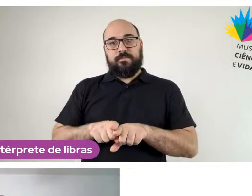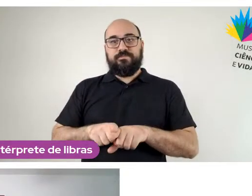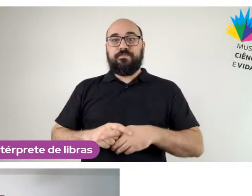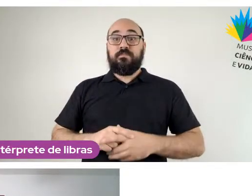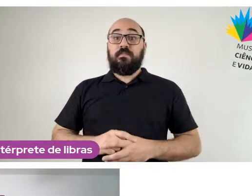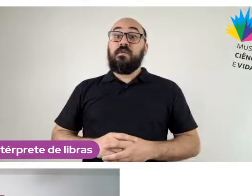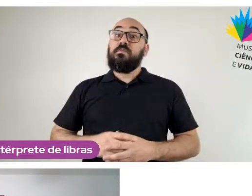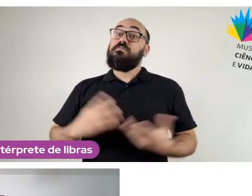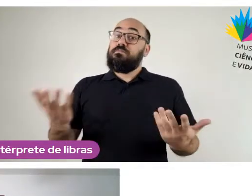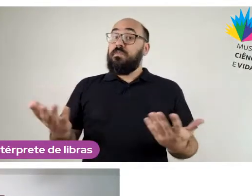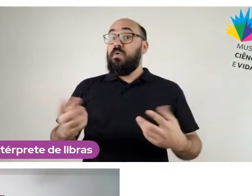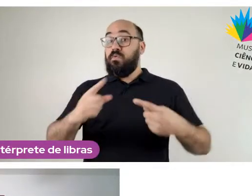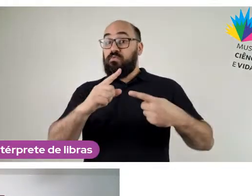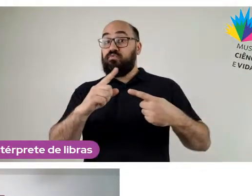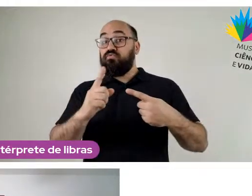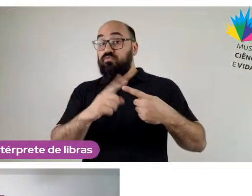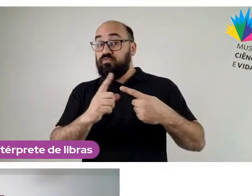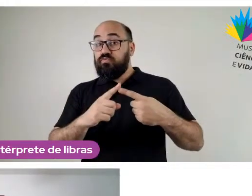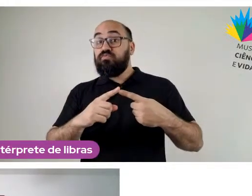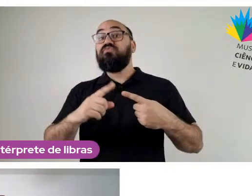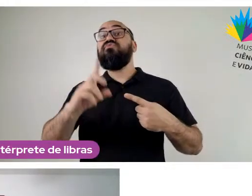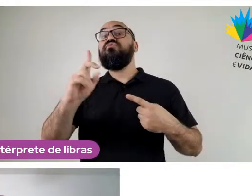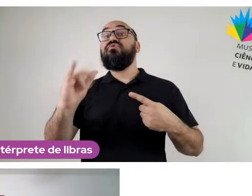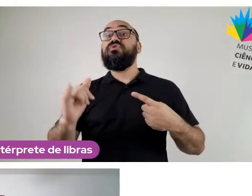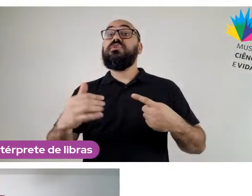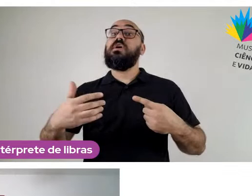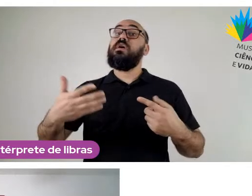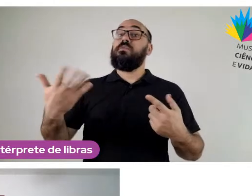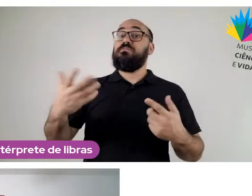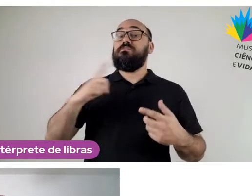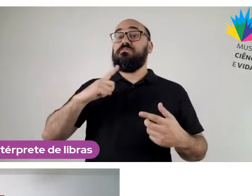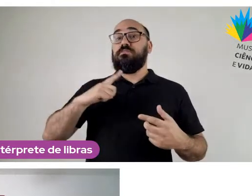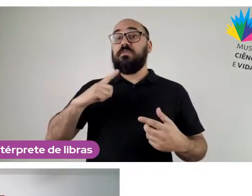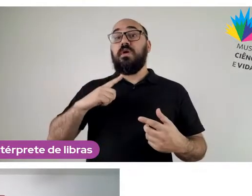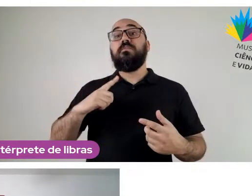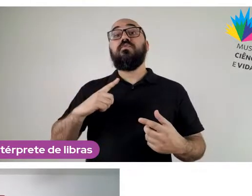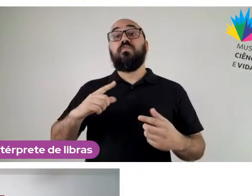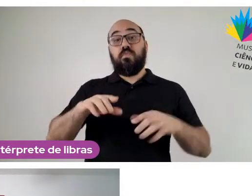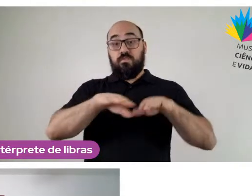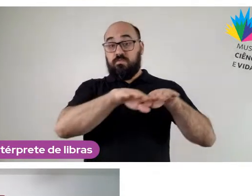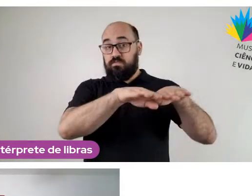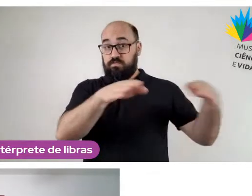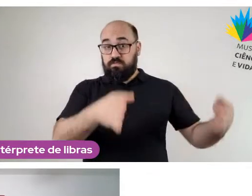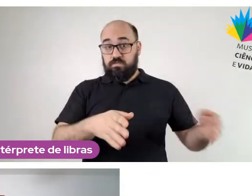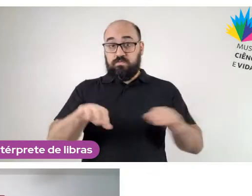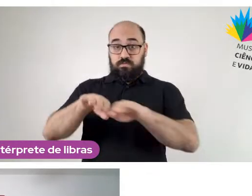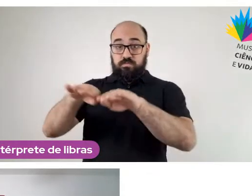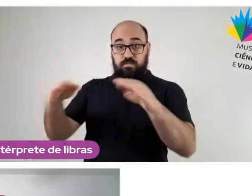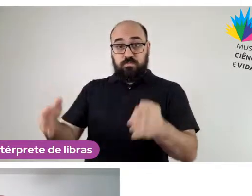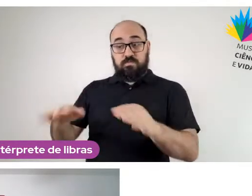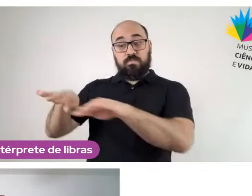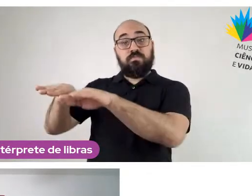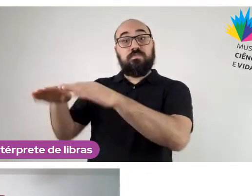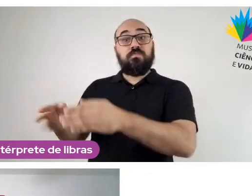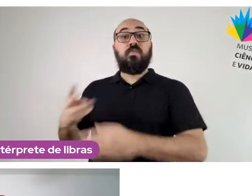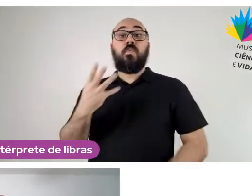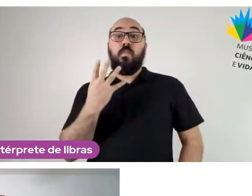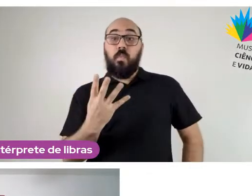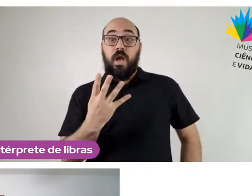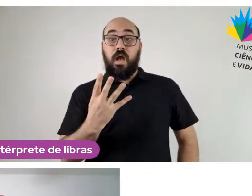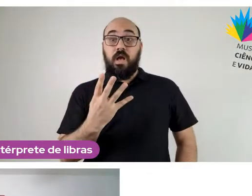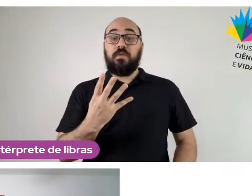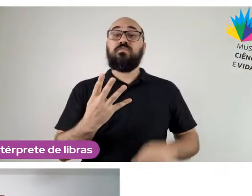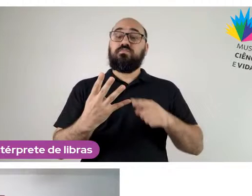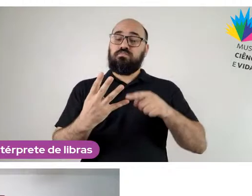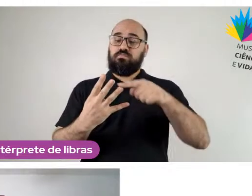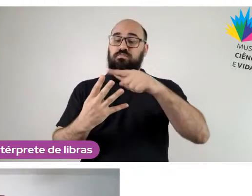nesses dois primeiros dias de evento, nós vamos contar com quatro mesas, né? Duas hoje no primeiro dia e duas no segundo